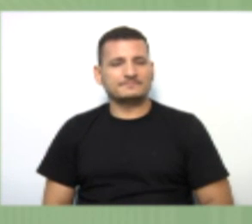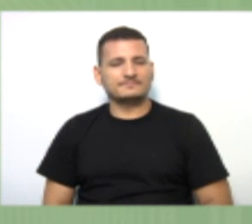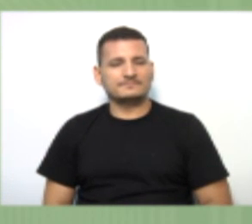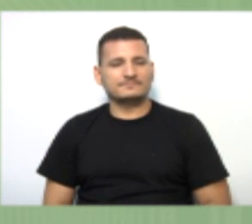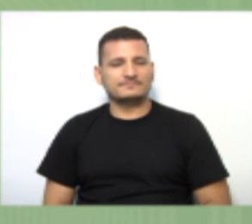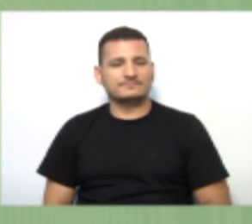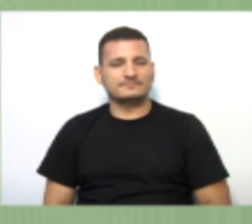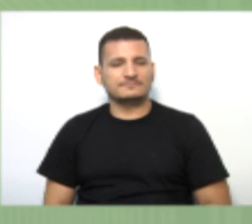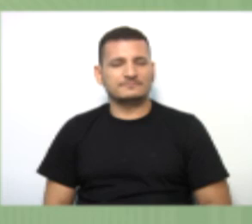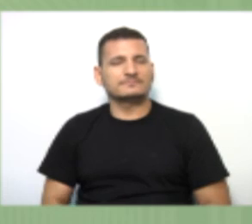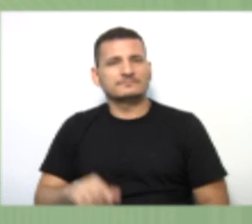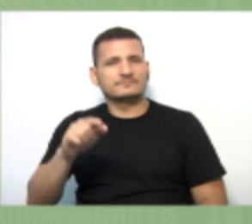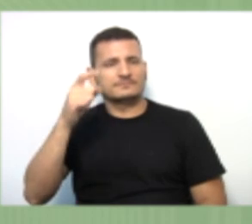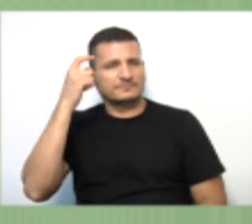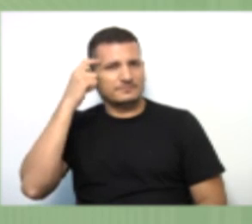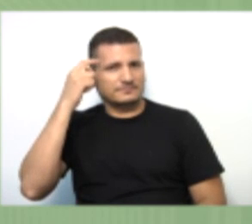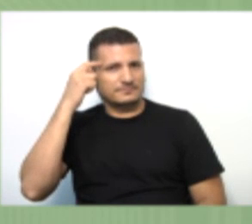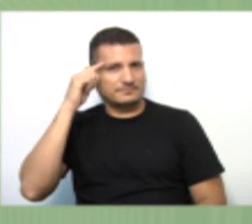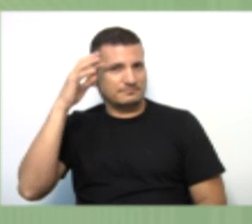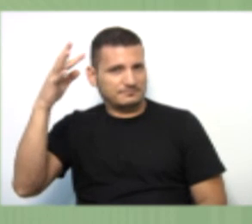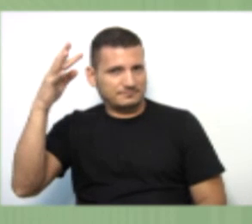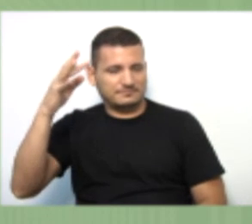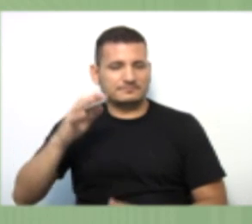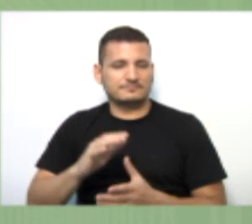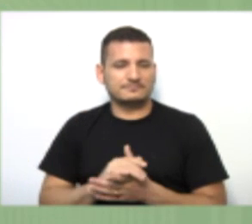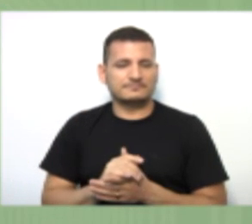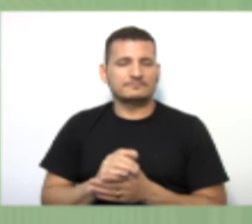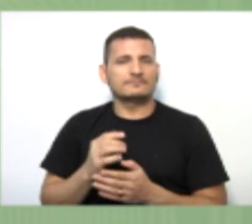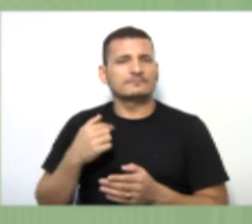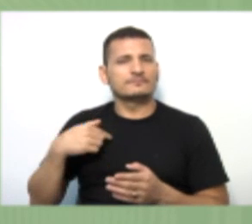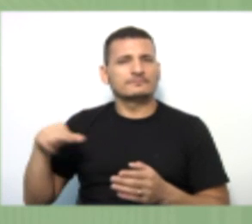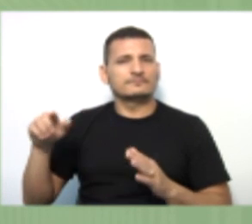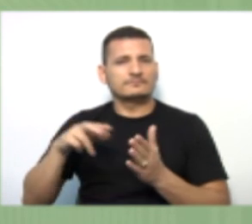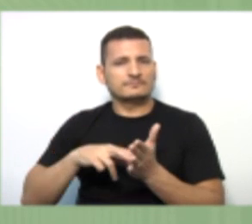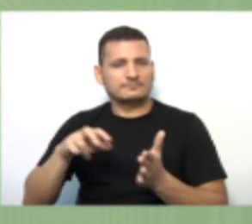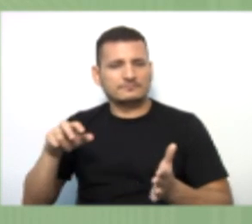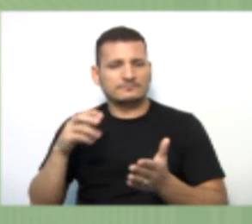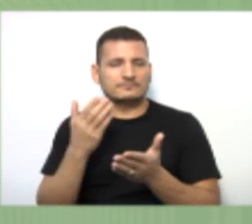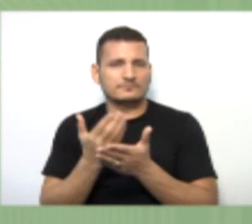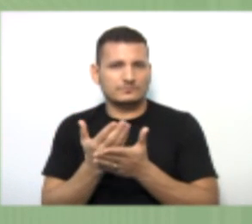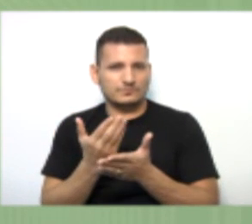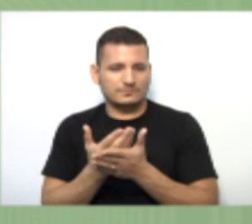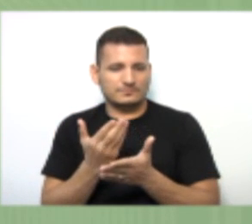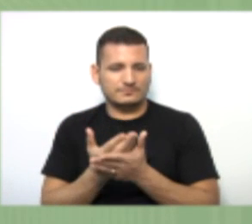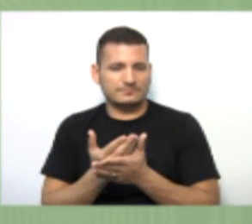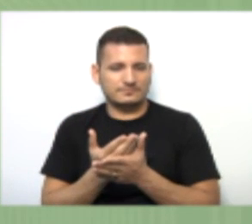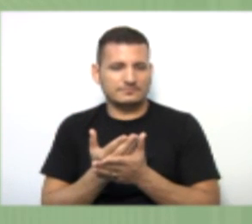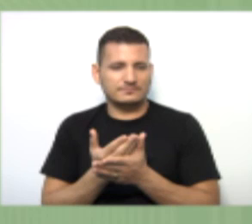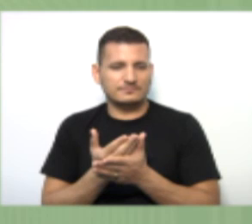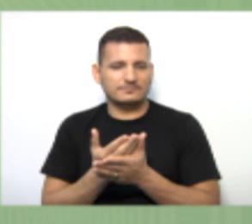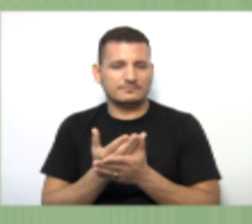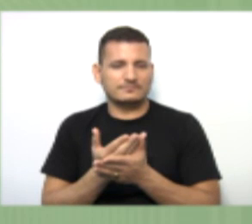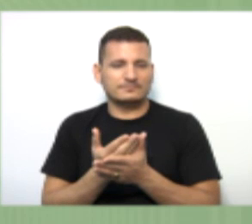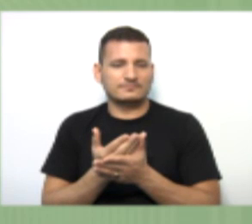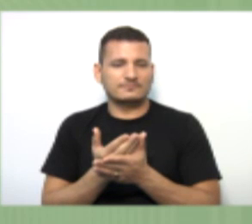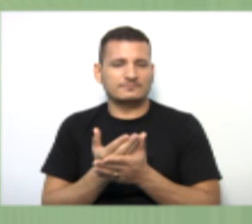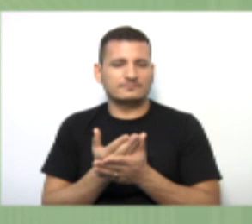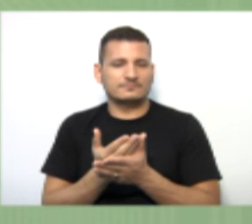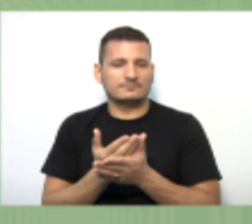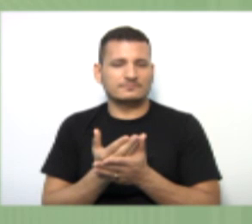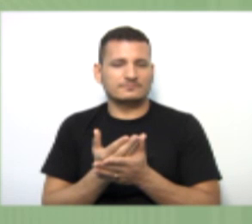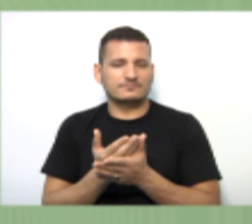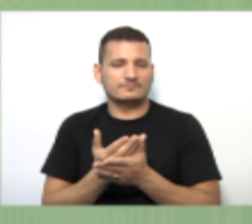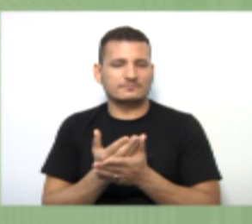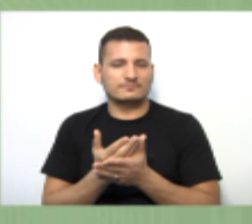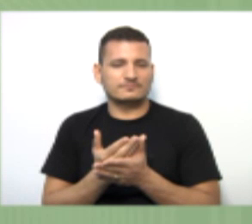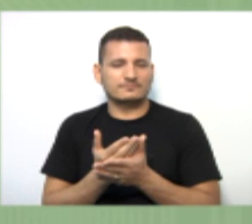lá. Imagina a seguinte situação. Ir para a escola pela manhã. Ir para a escola pela manhã.